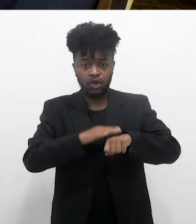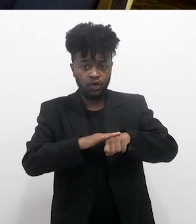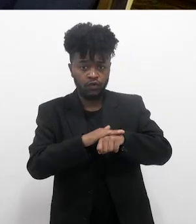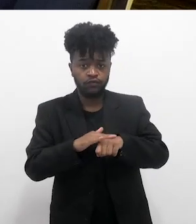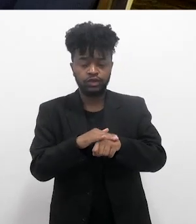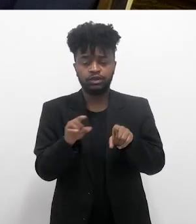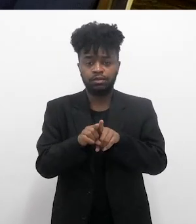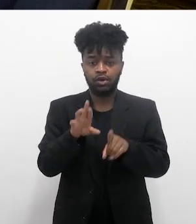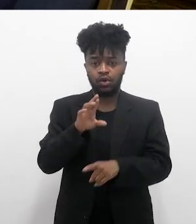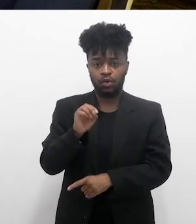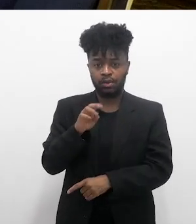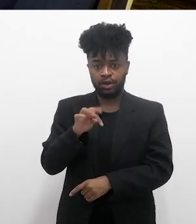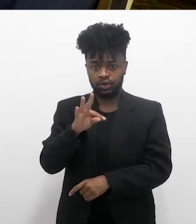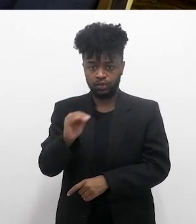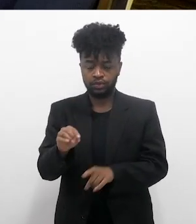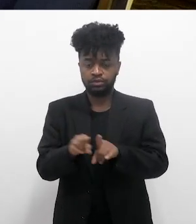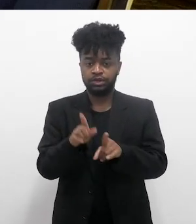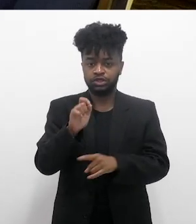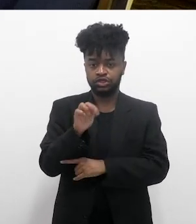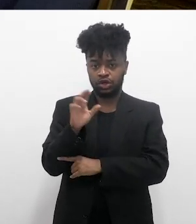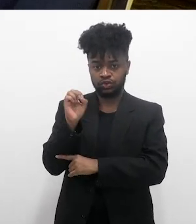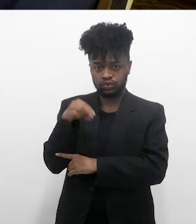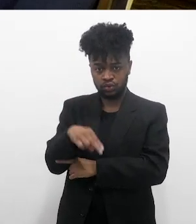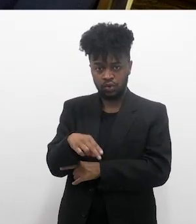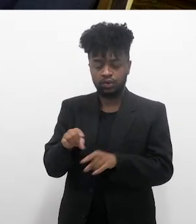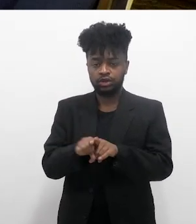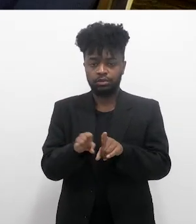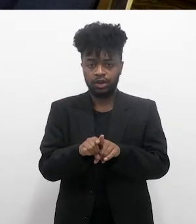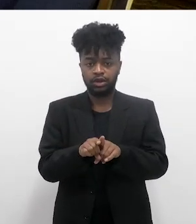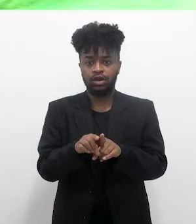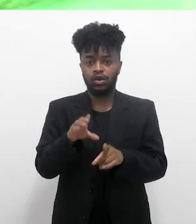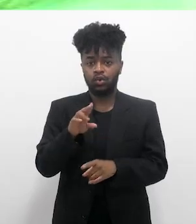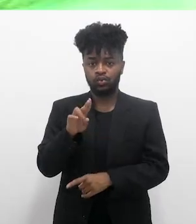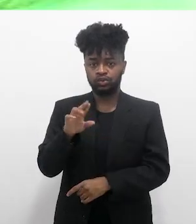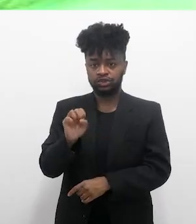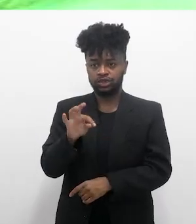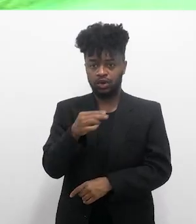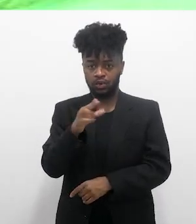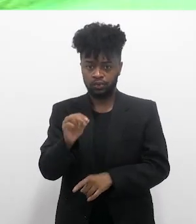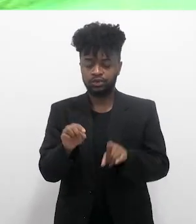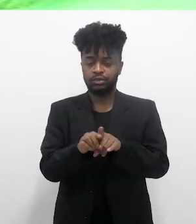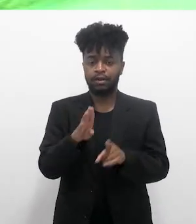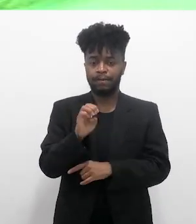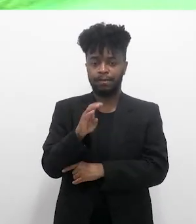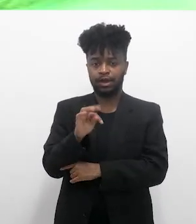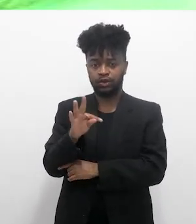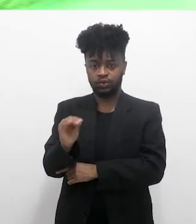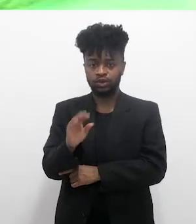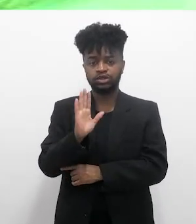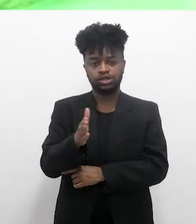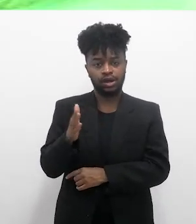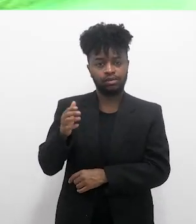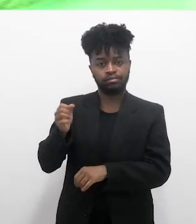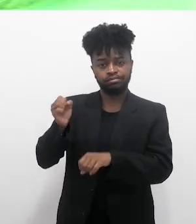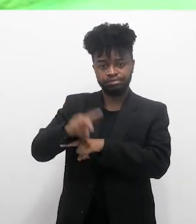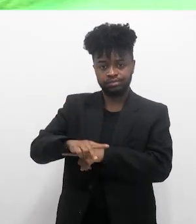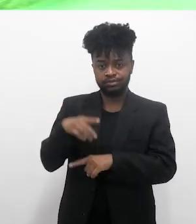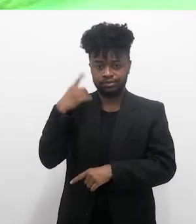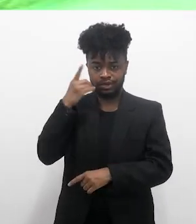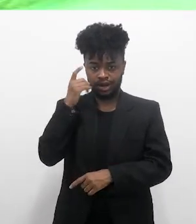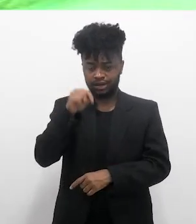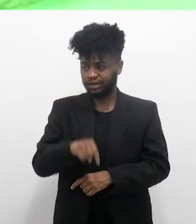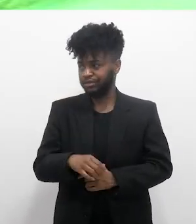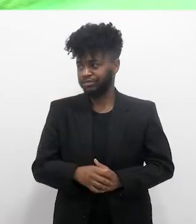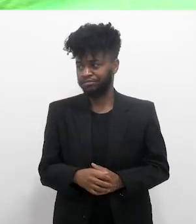com o Roberto, assim é com o Gerson, assim é com o Tostão, assim é com o Bebeto, que foi deputado aqui nessa casa. Então,